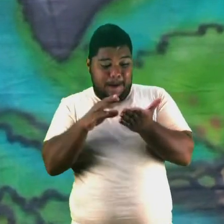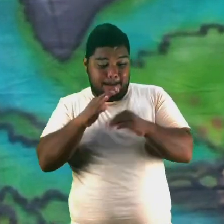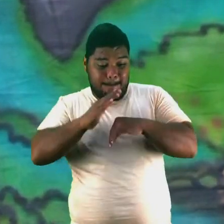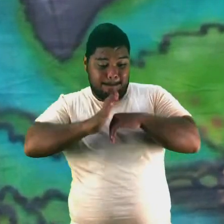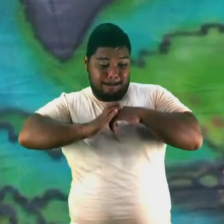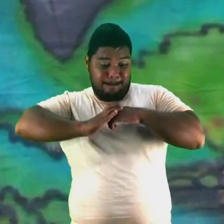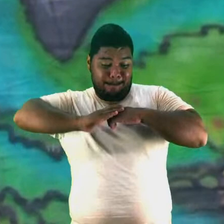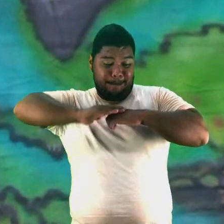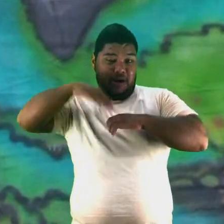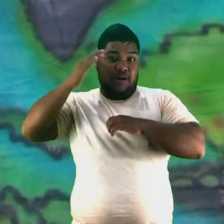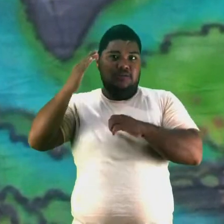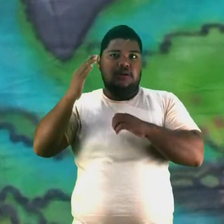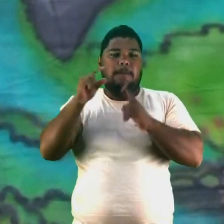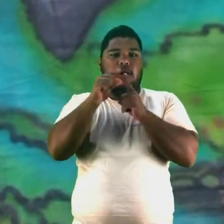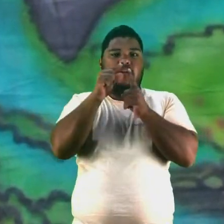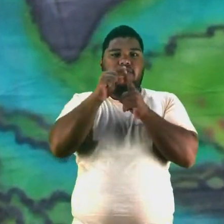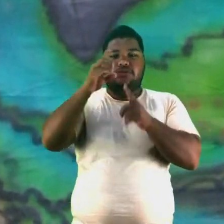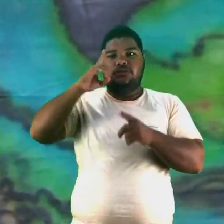Interessante isso, mas não para por aí.